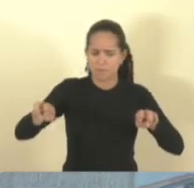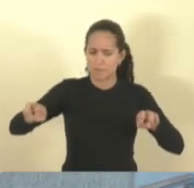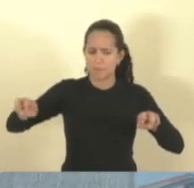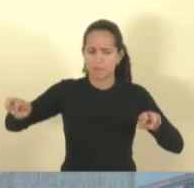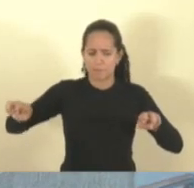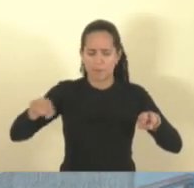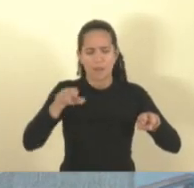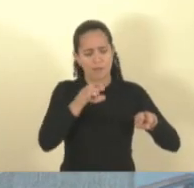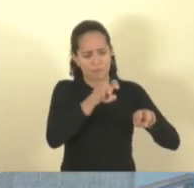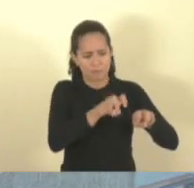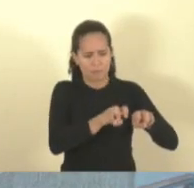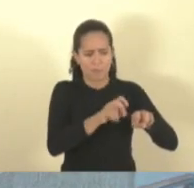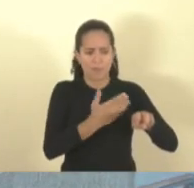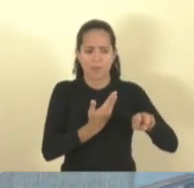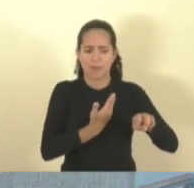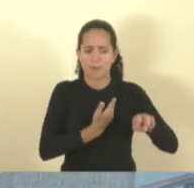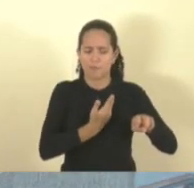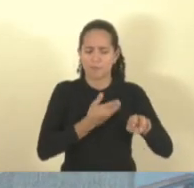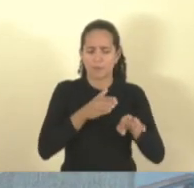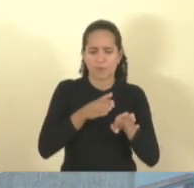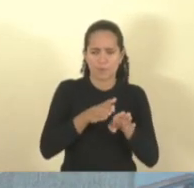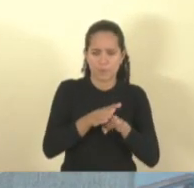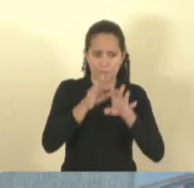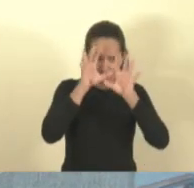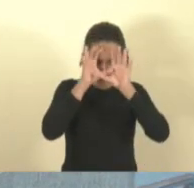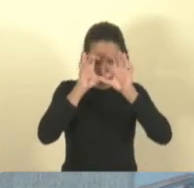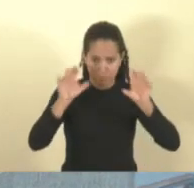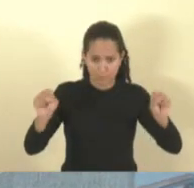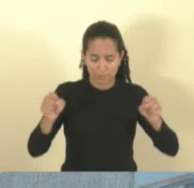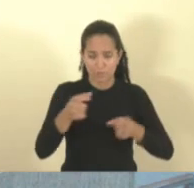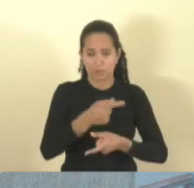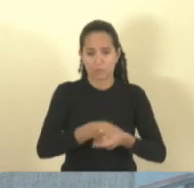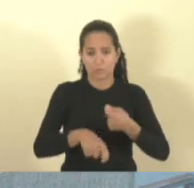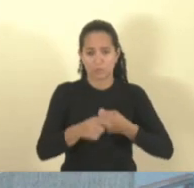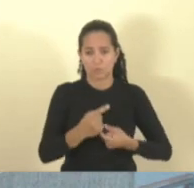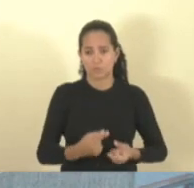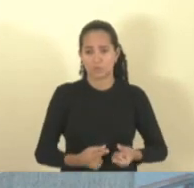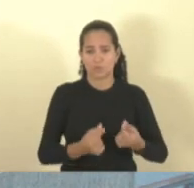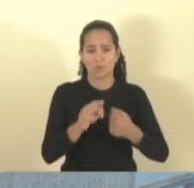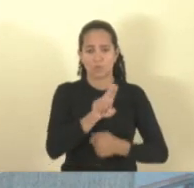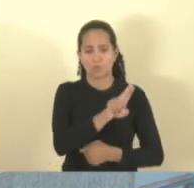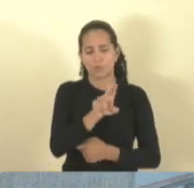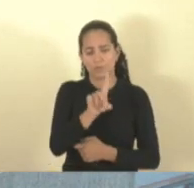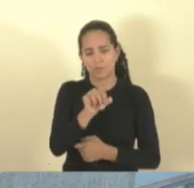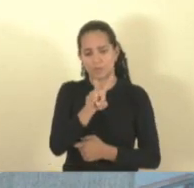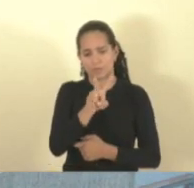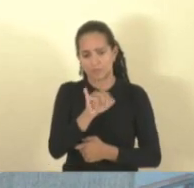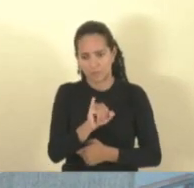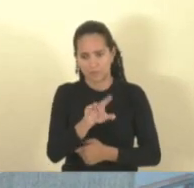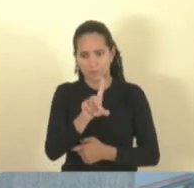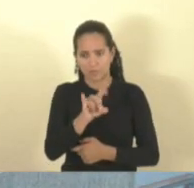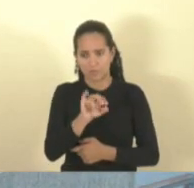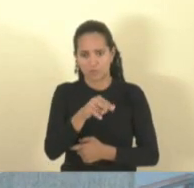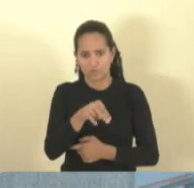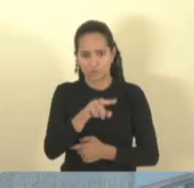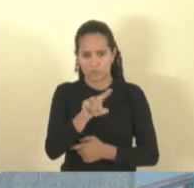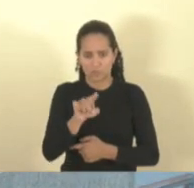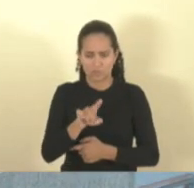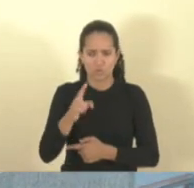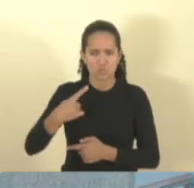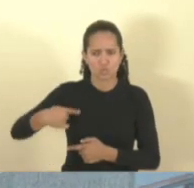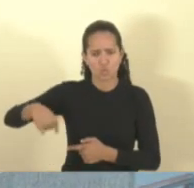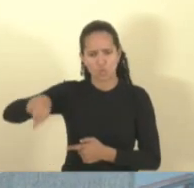querido amigo, conselheiro do Tribunal de Contas do Estado do Espírito Santo, Davi Diniz, um querido dessa casa,